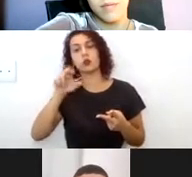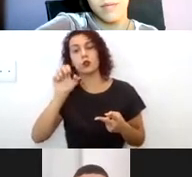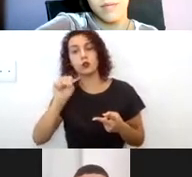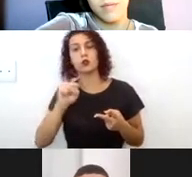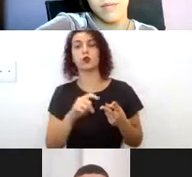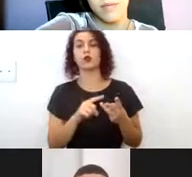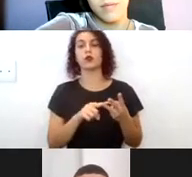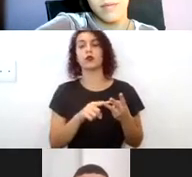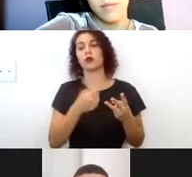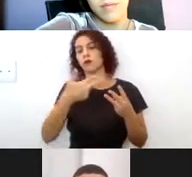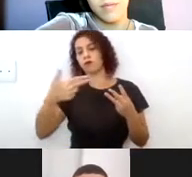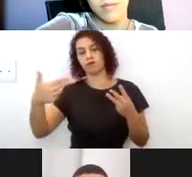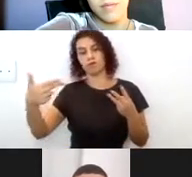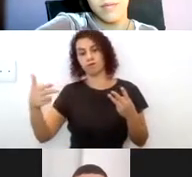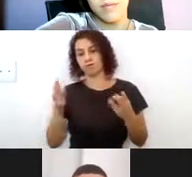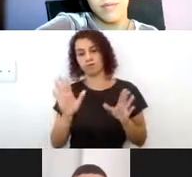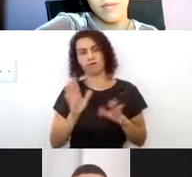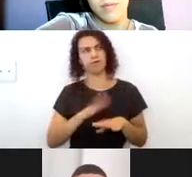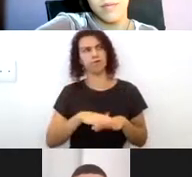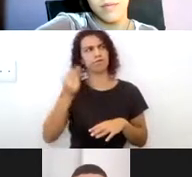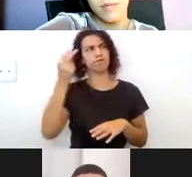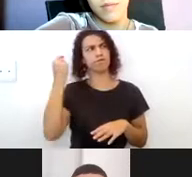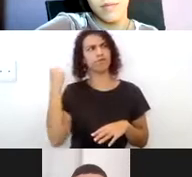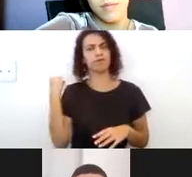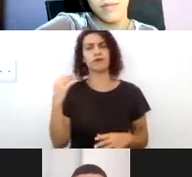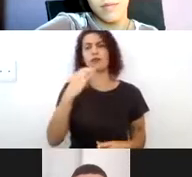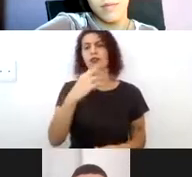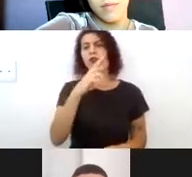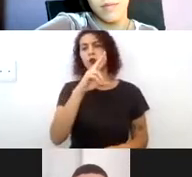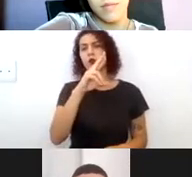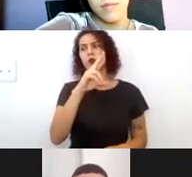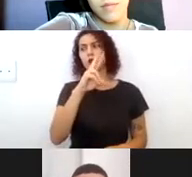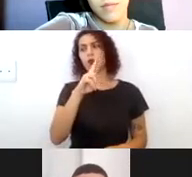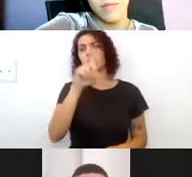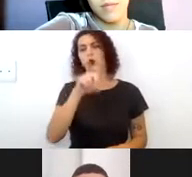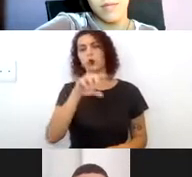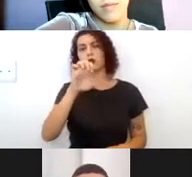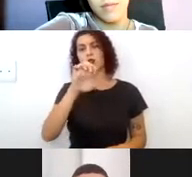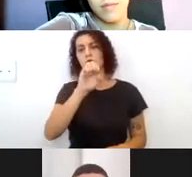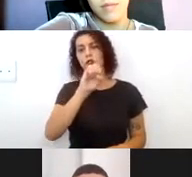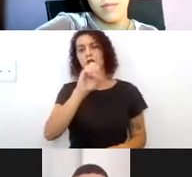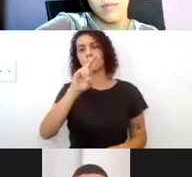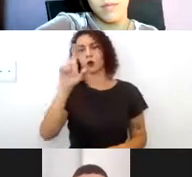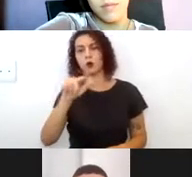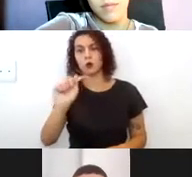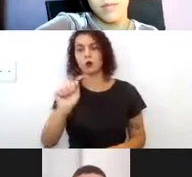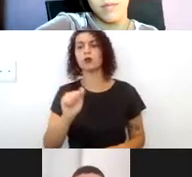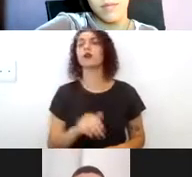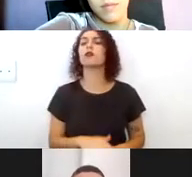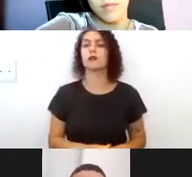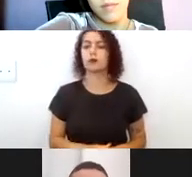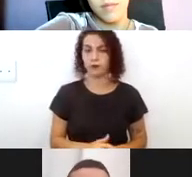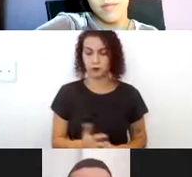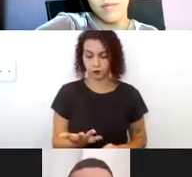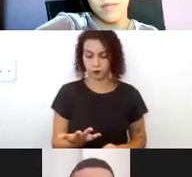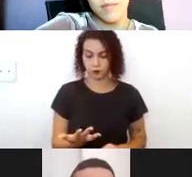enfim aí são os mais antigos é o Cruz e Sousa tá pegando aí o pessoal do período